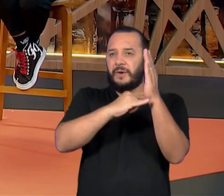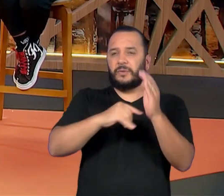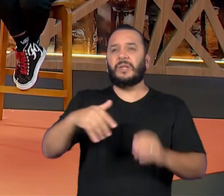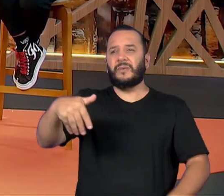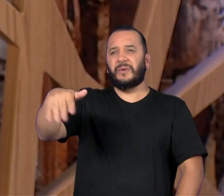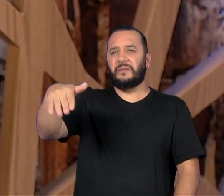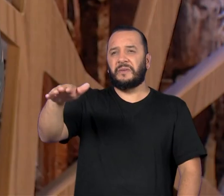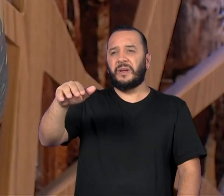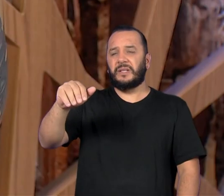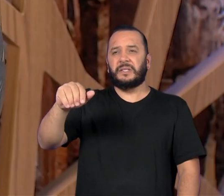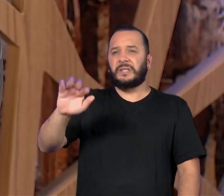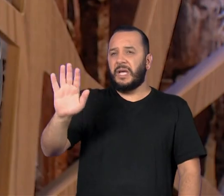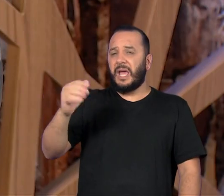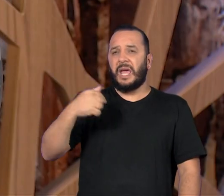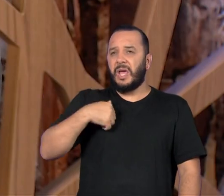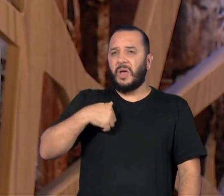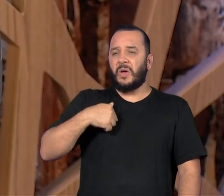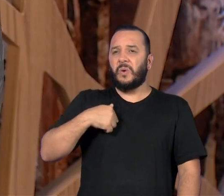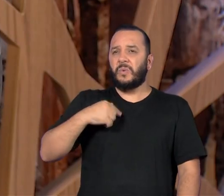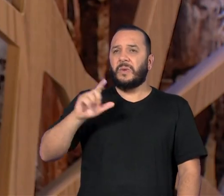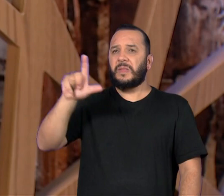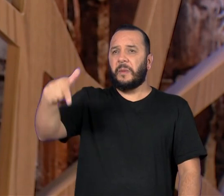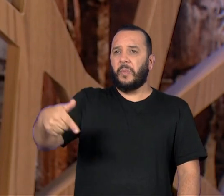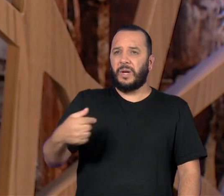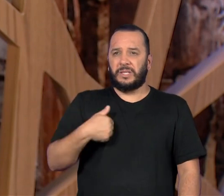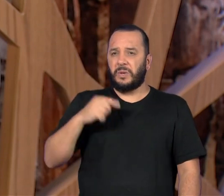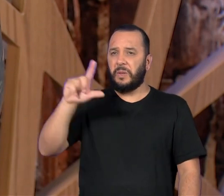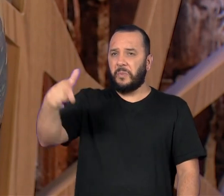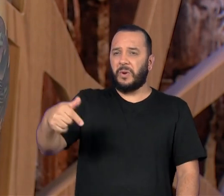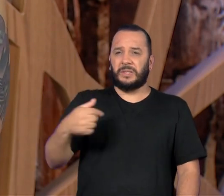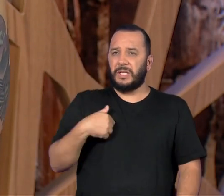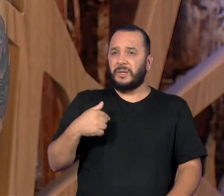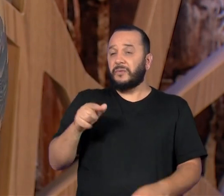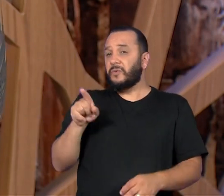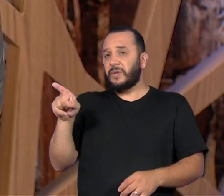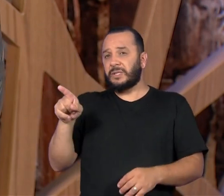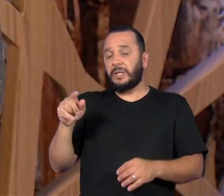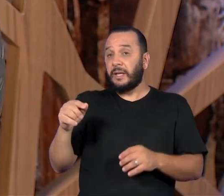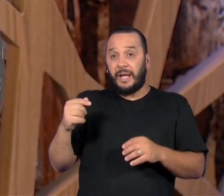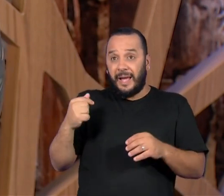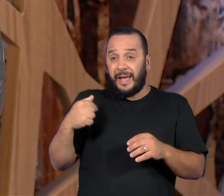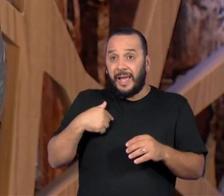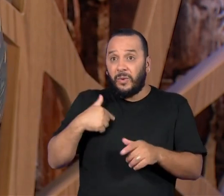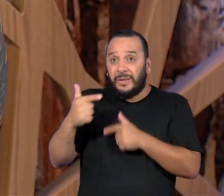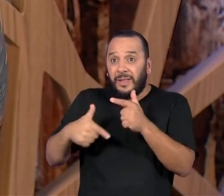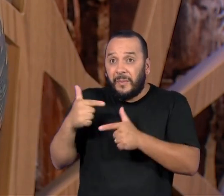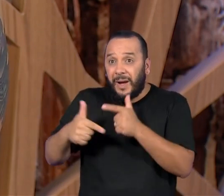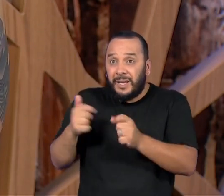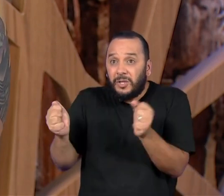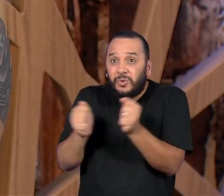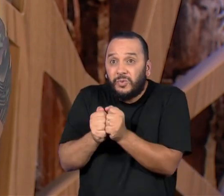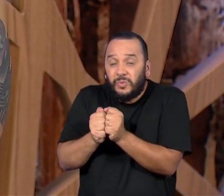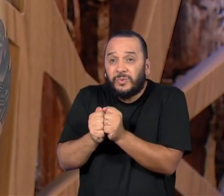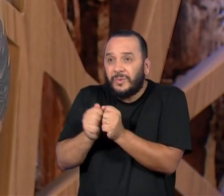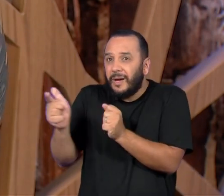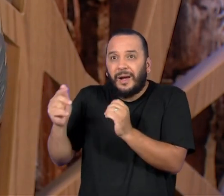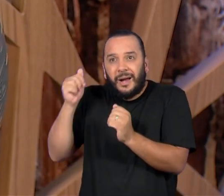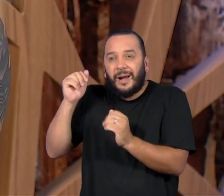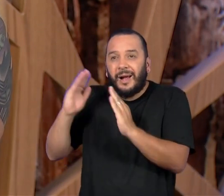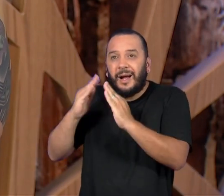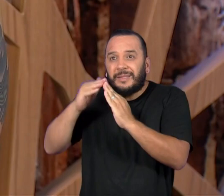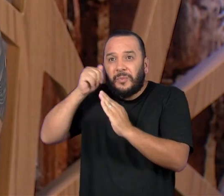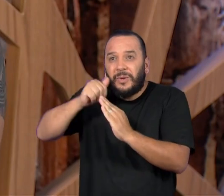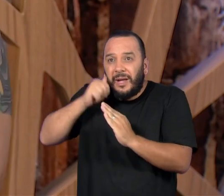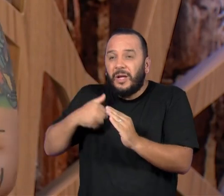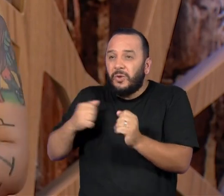seu. E a gente desceu juntas depois que eu passei o dia inteiro trabalhando dentro da casa dela. Então eu percebo que às